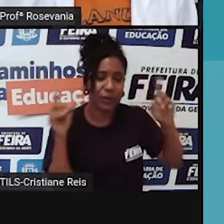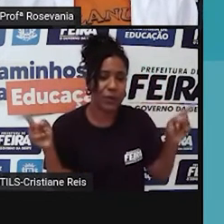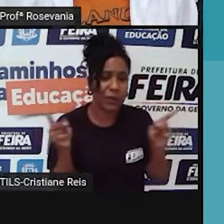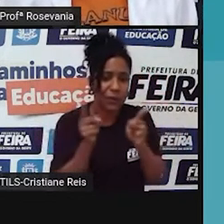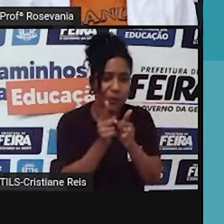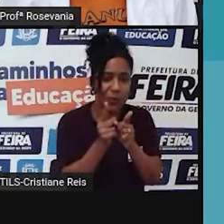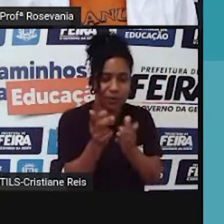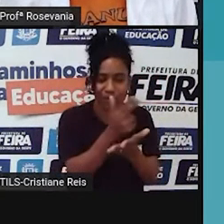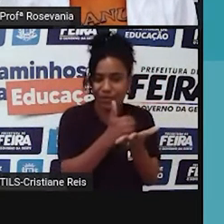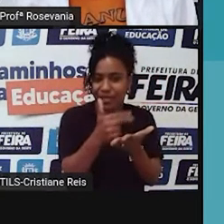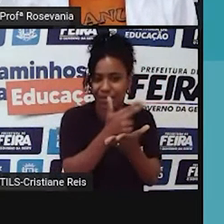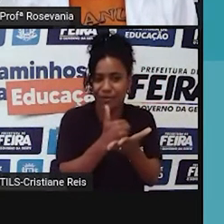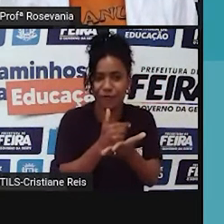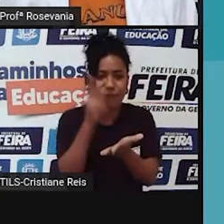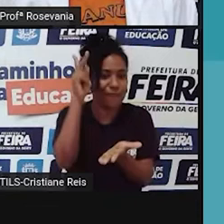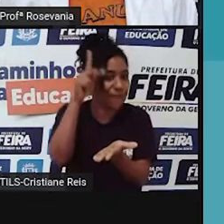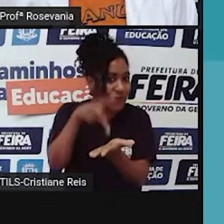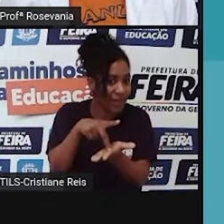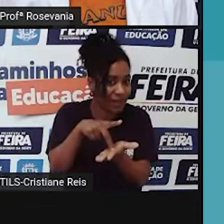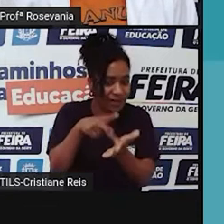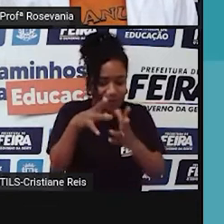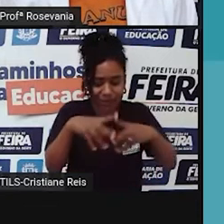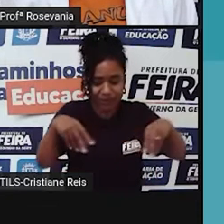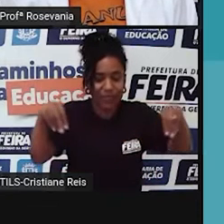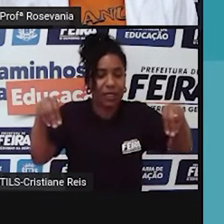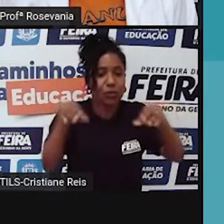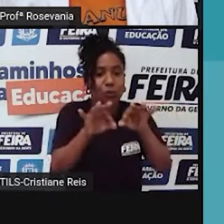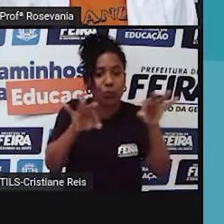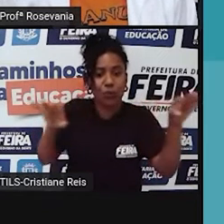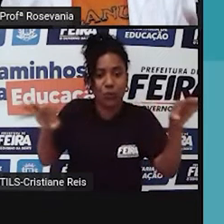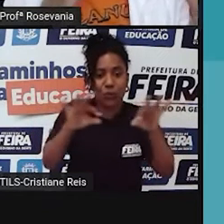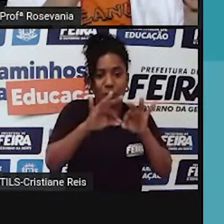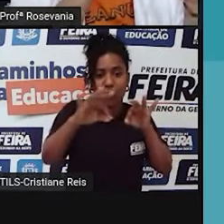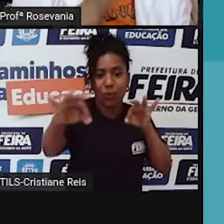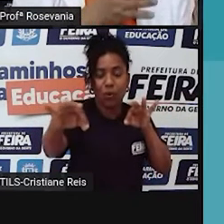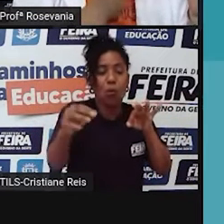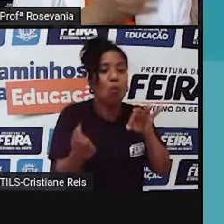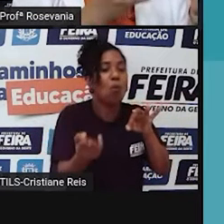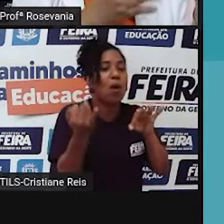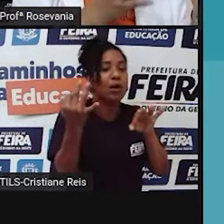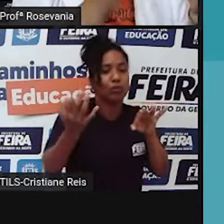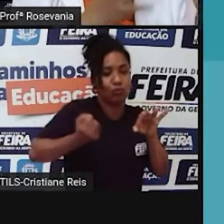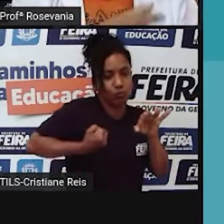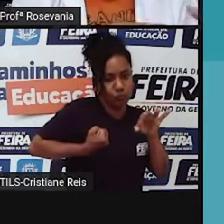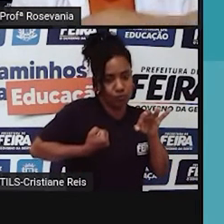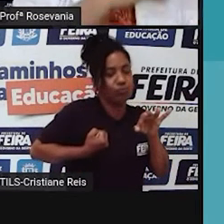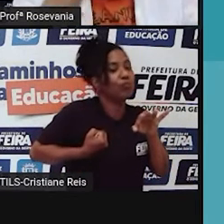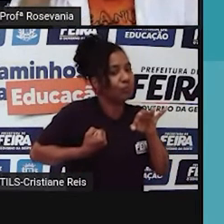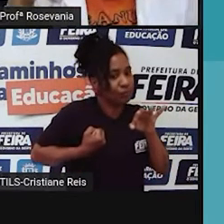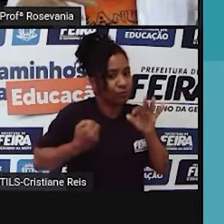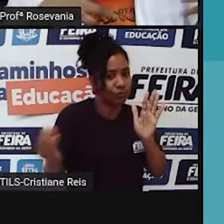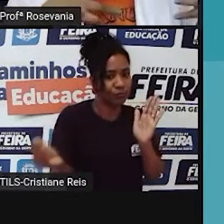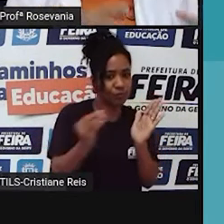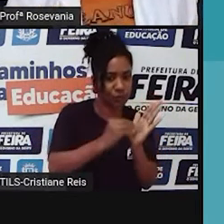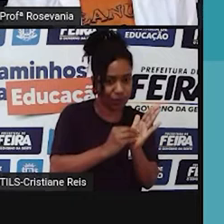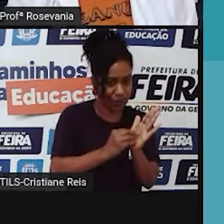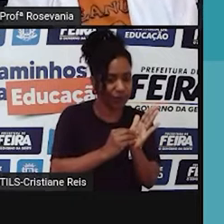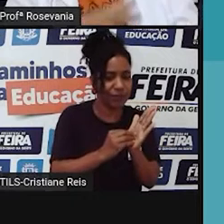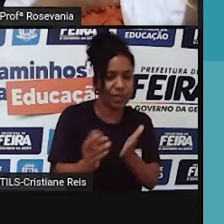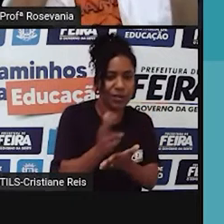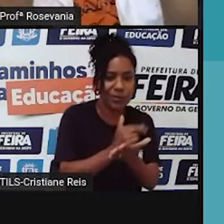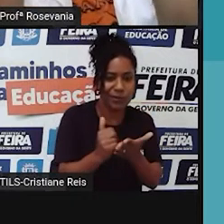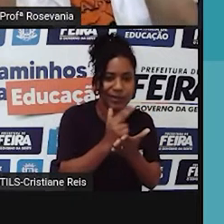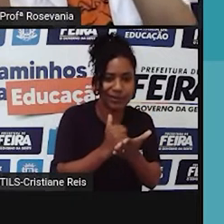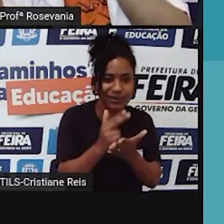as distâncias reais do terreno. O que eu estou dizendo lá? O tamanho real é 1, e eu